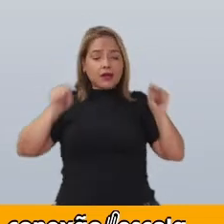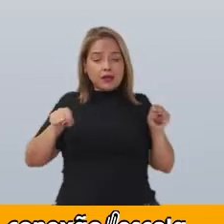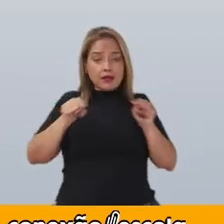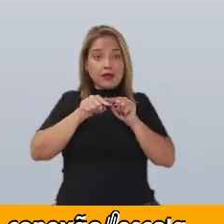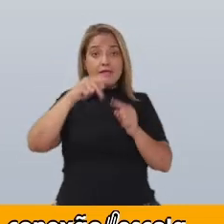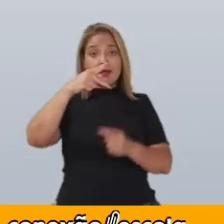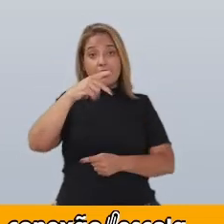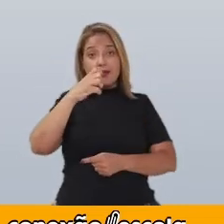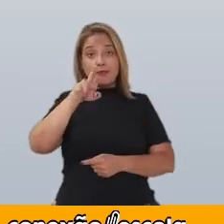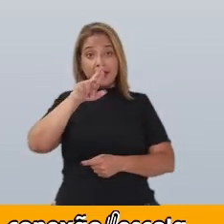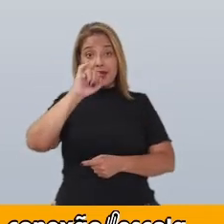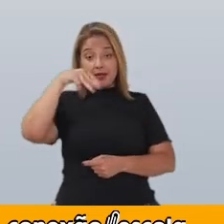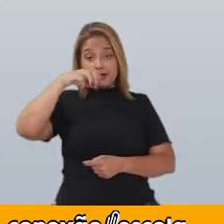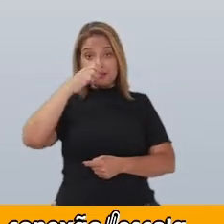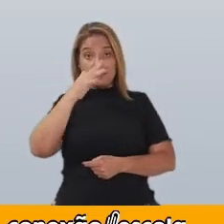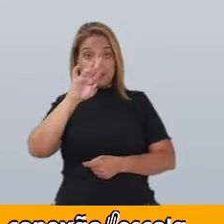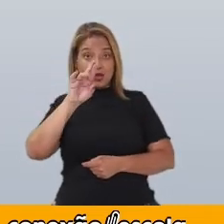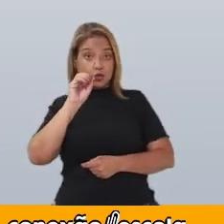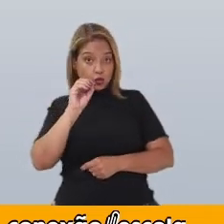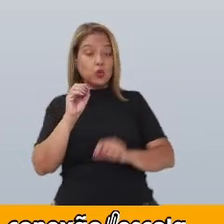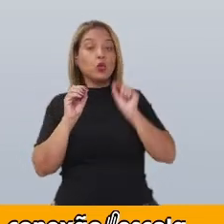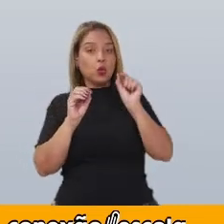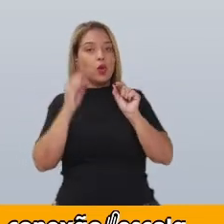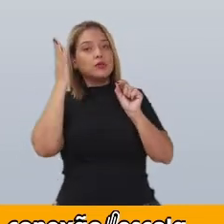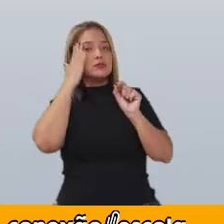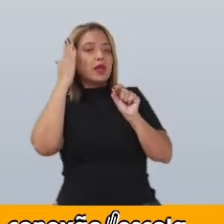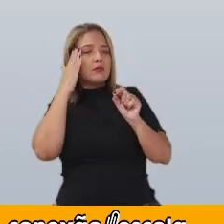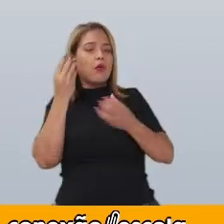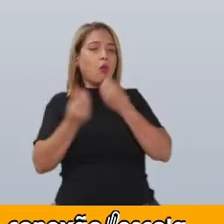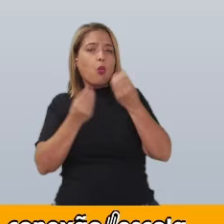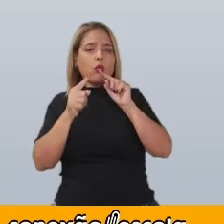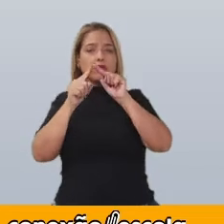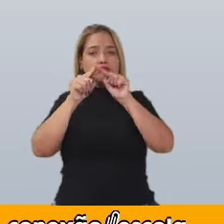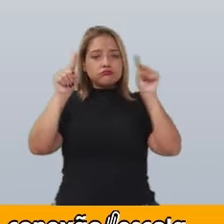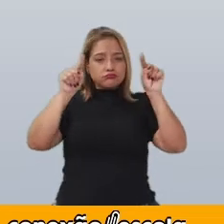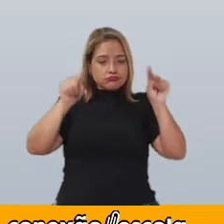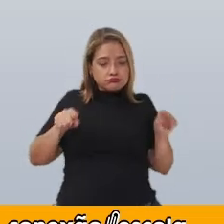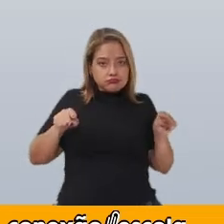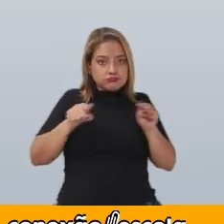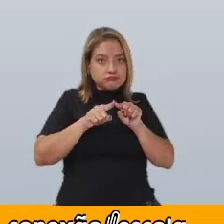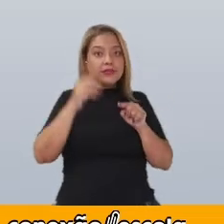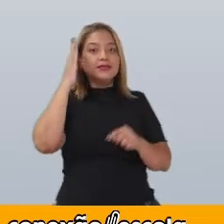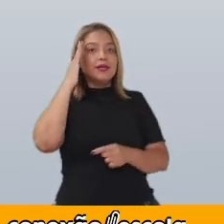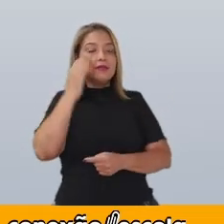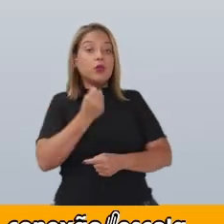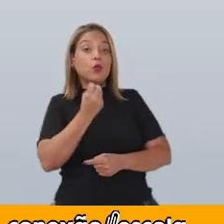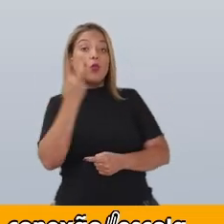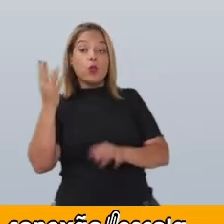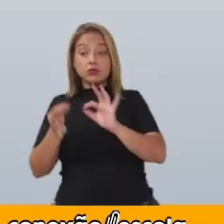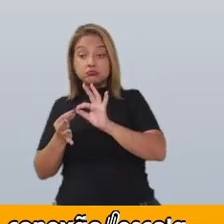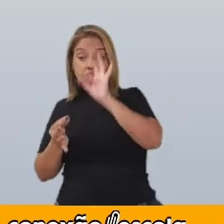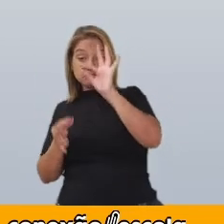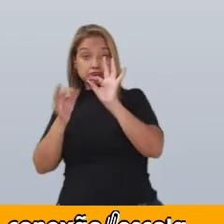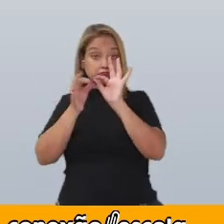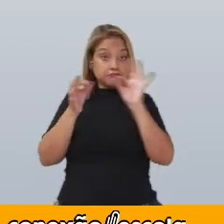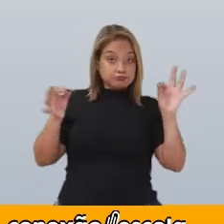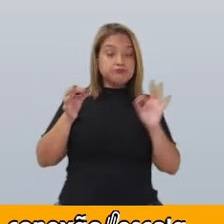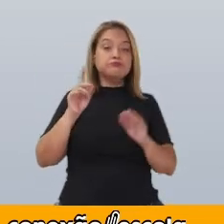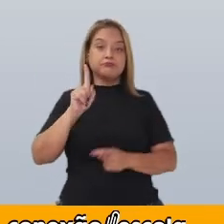linha que delimita ele. Então, se eu fizer uma linha delimitando, essa é o